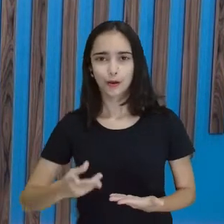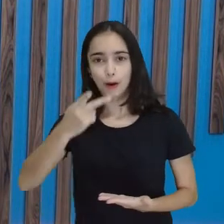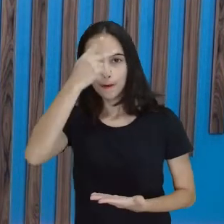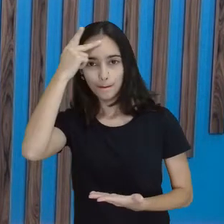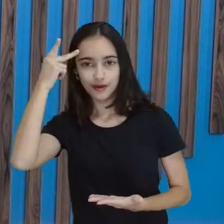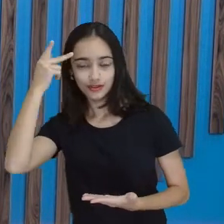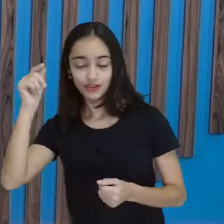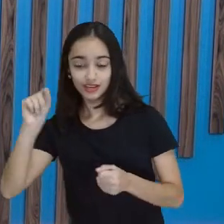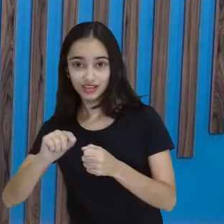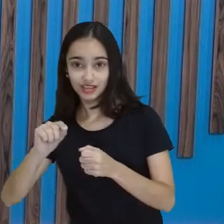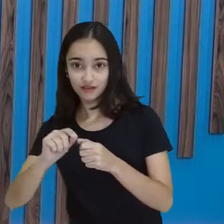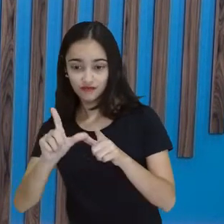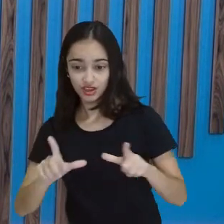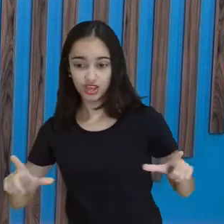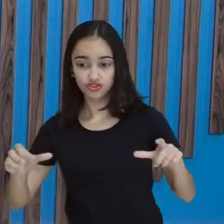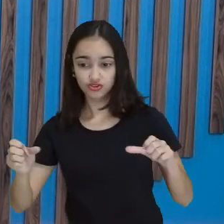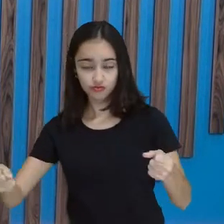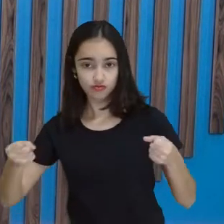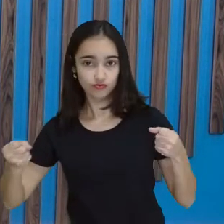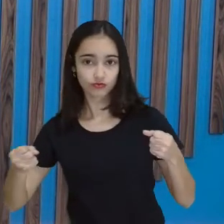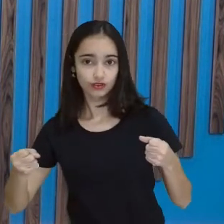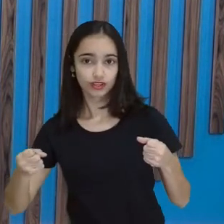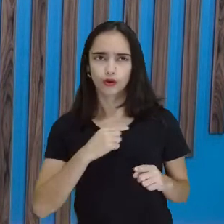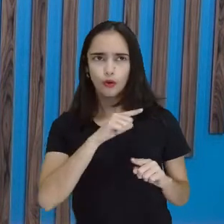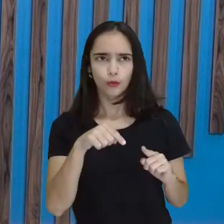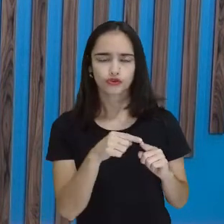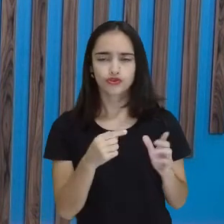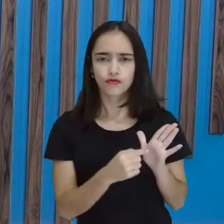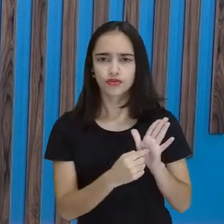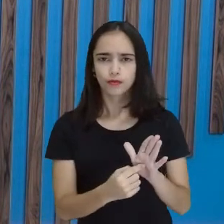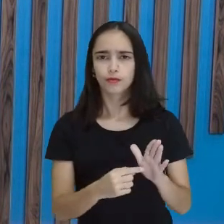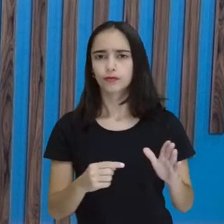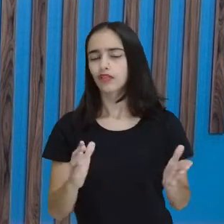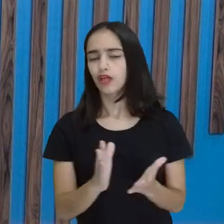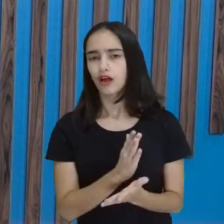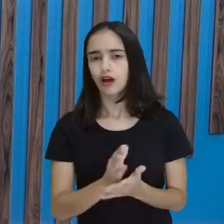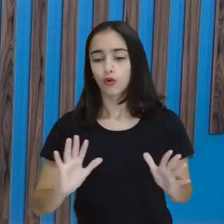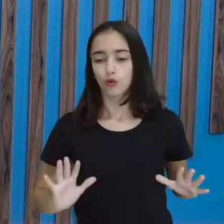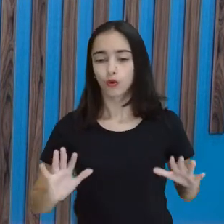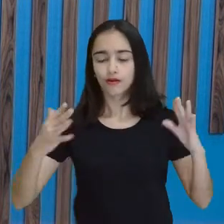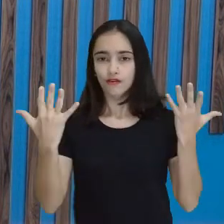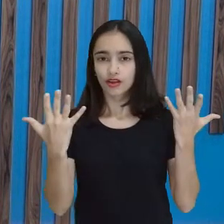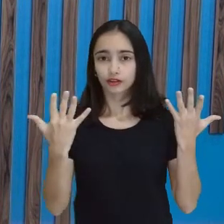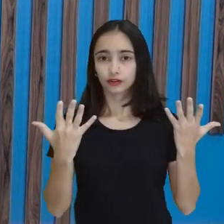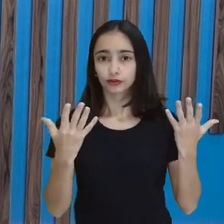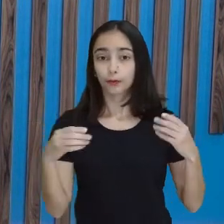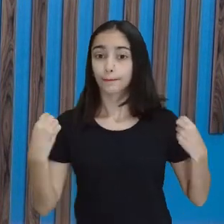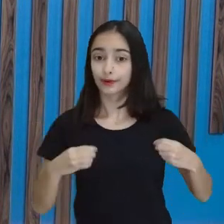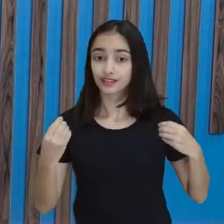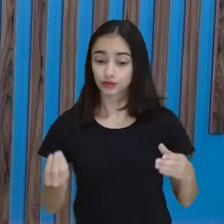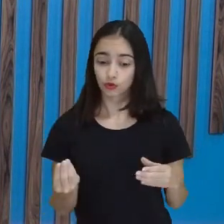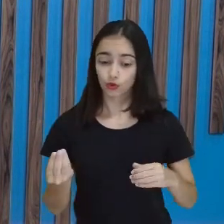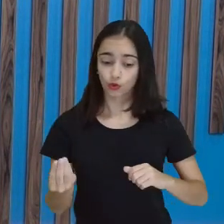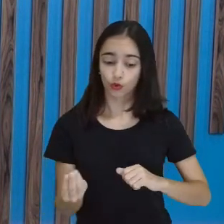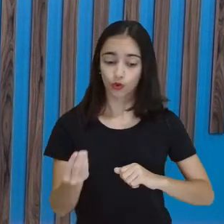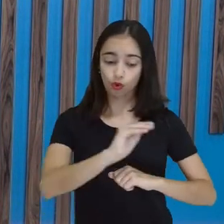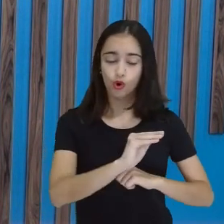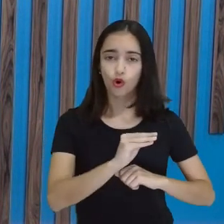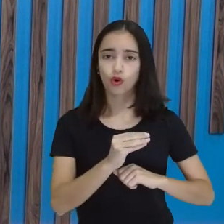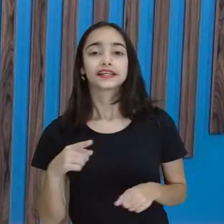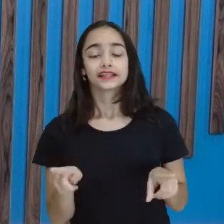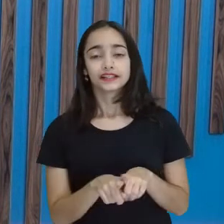cartazes, quando a gente está na escola, A gente faz muito, para divulgar, para informar alguma